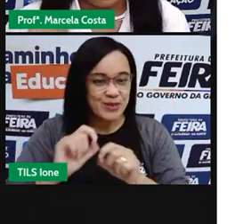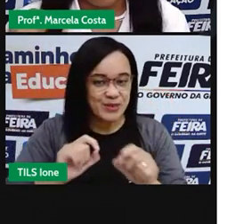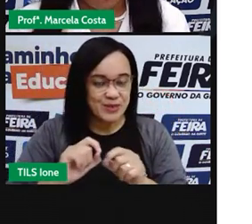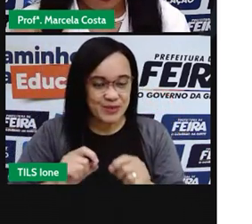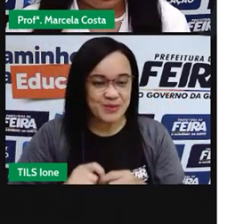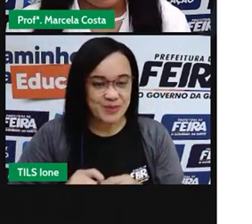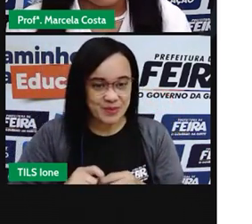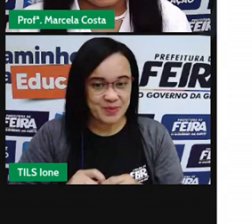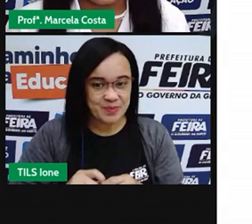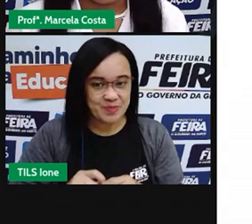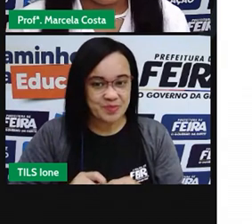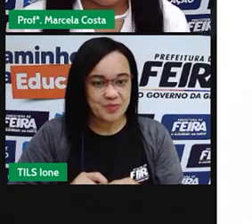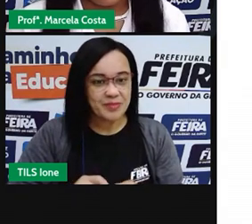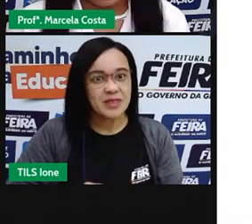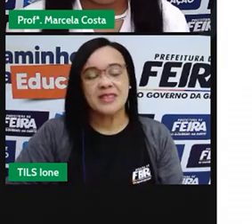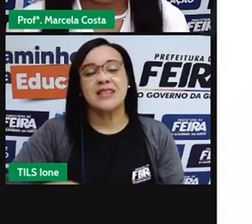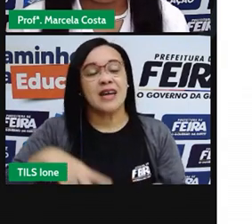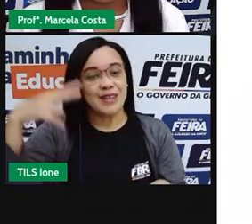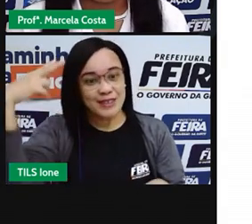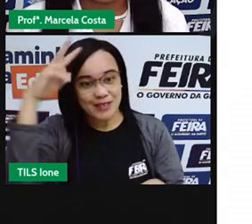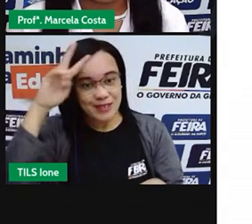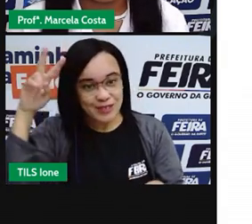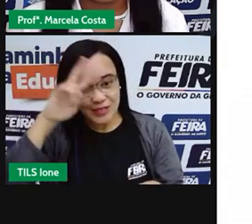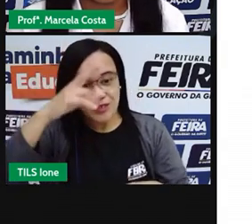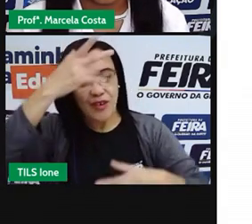o reconto dessa história?